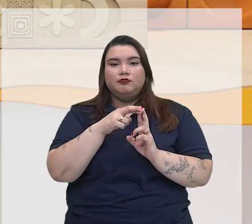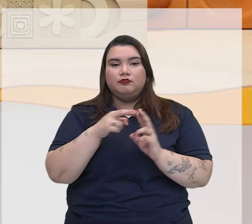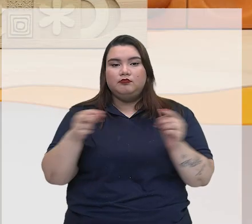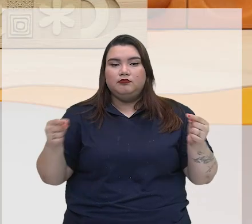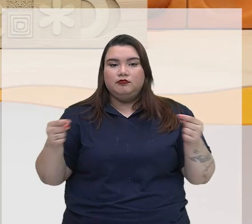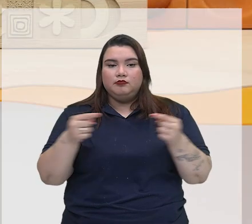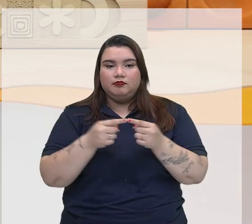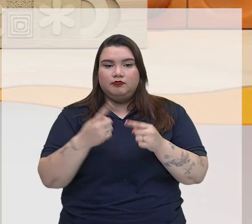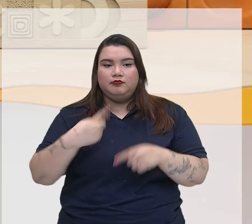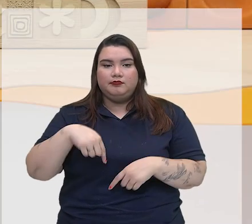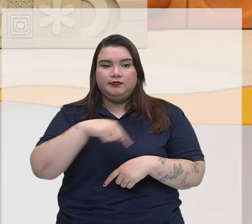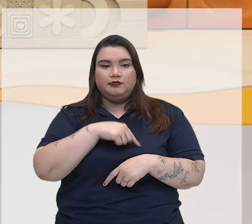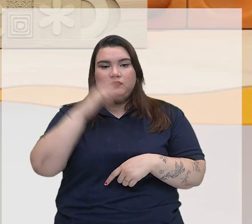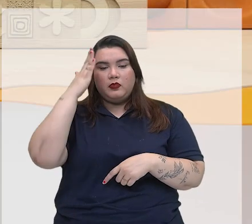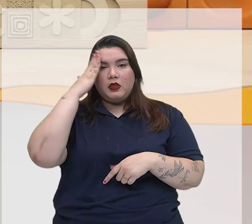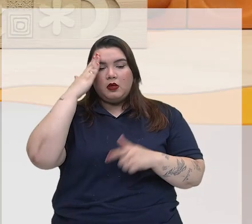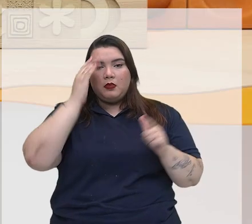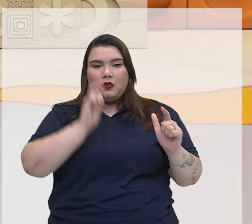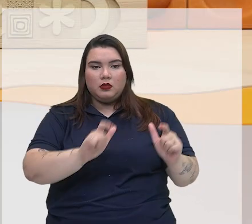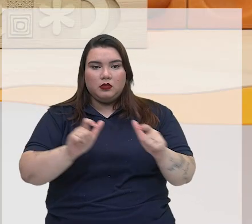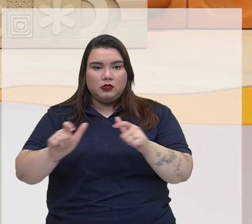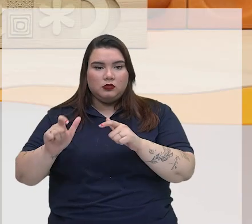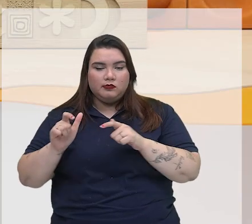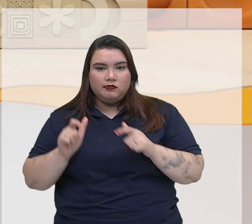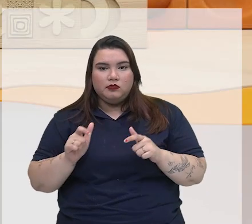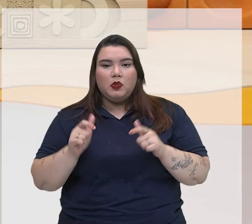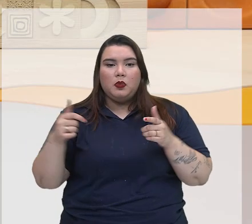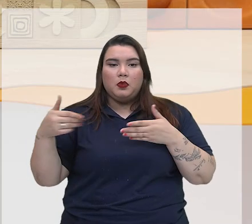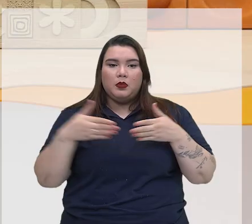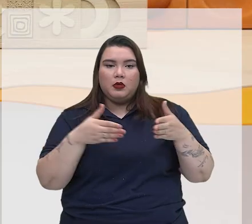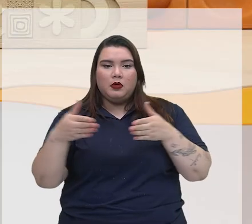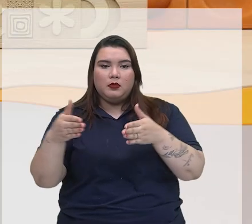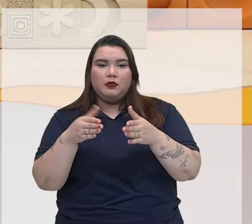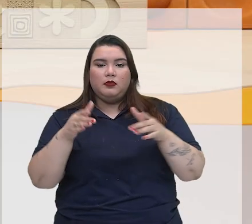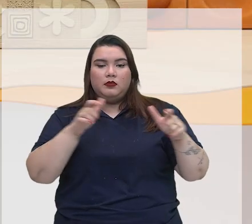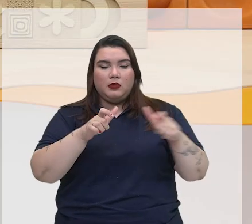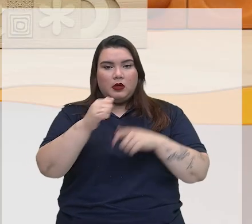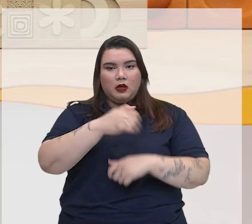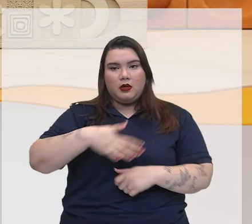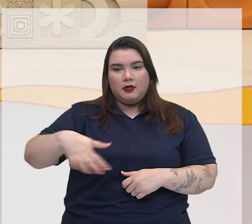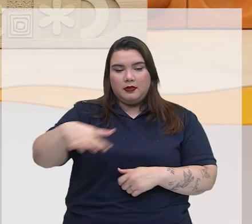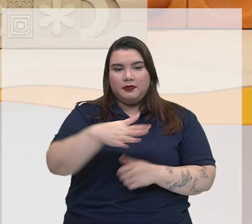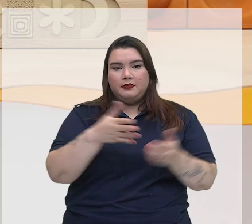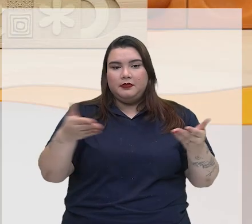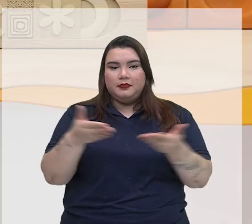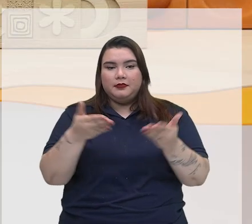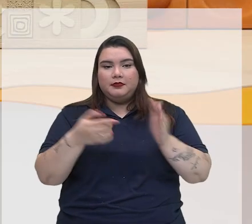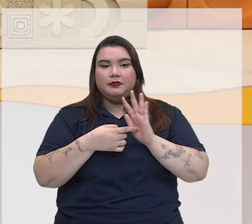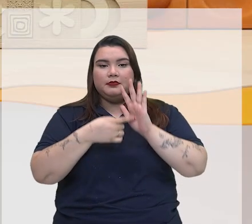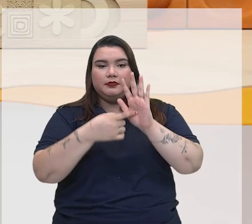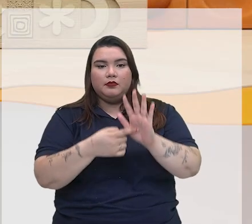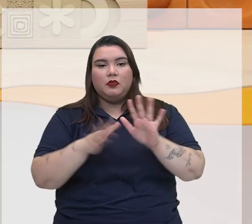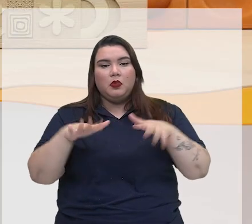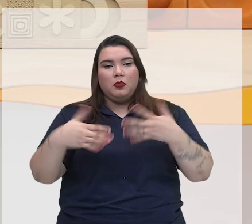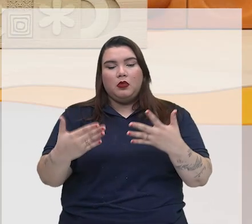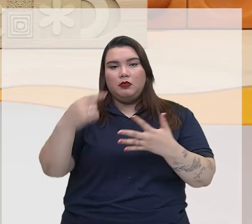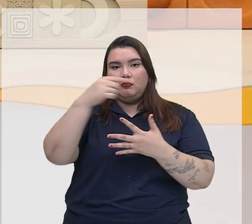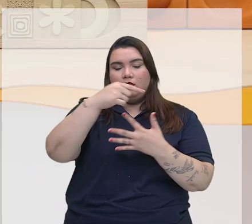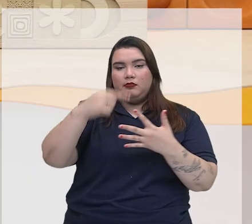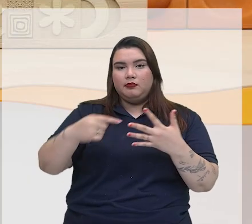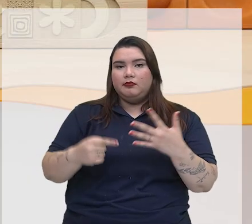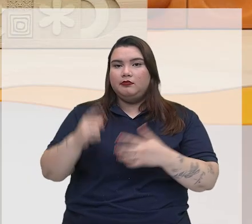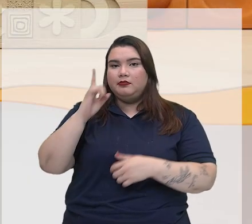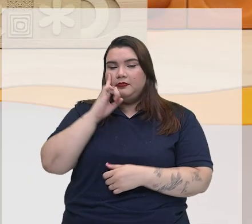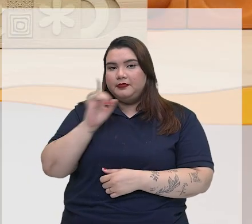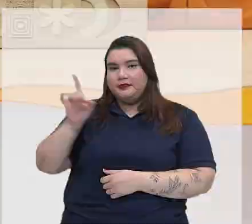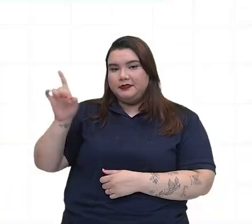referência para nós nos localizarmos, nos orientarmos no espaço geográfico. Então, vamos dar uma olhada quais são esses